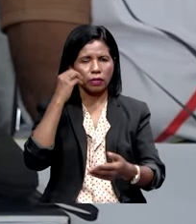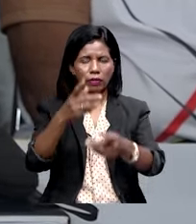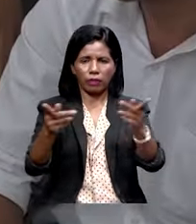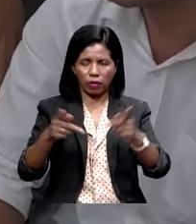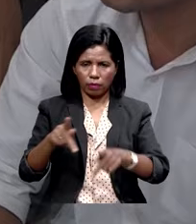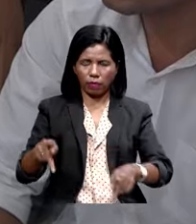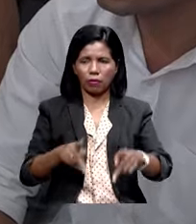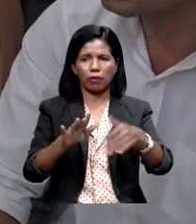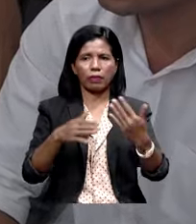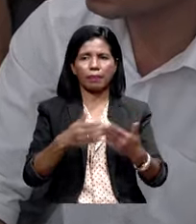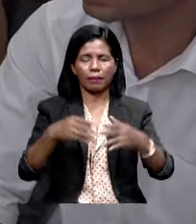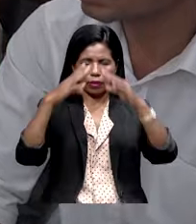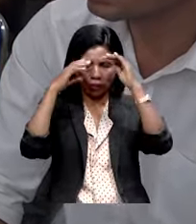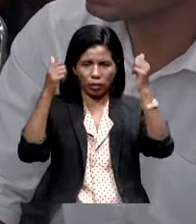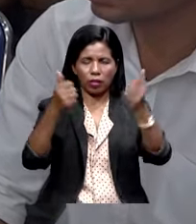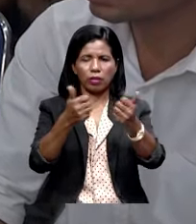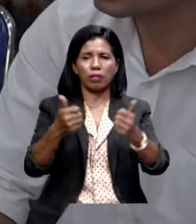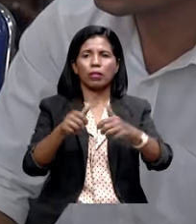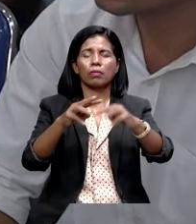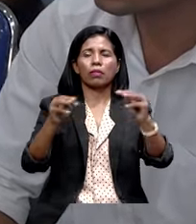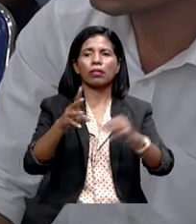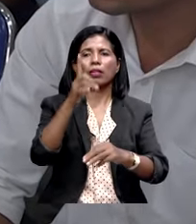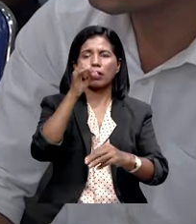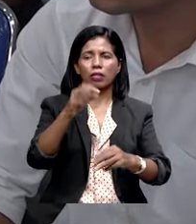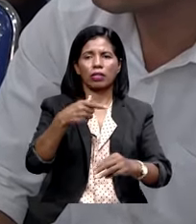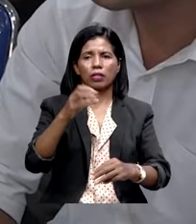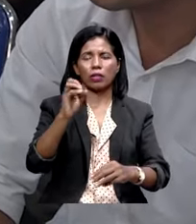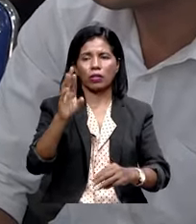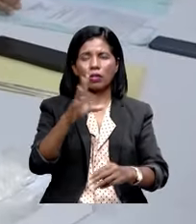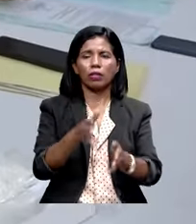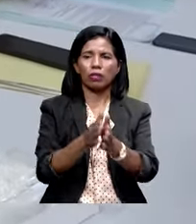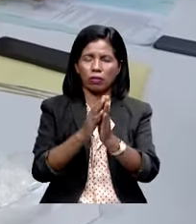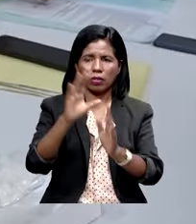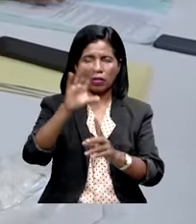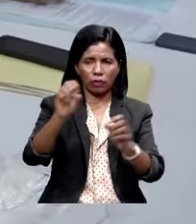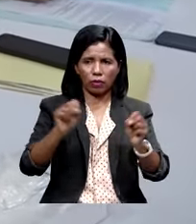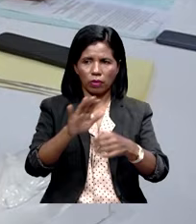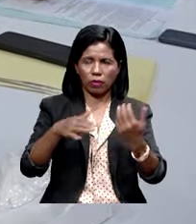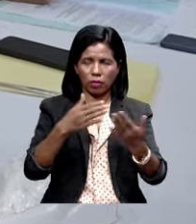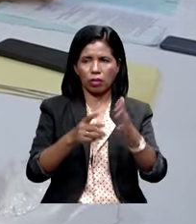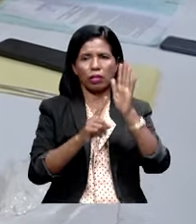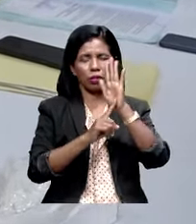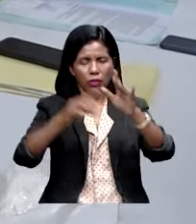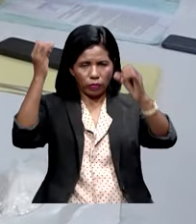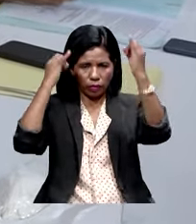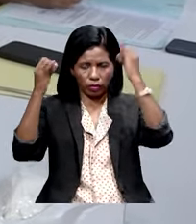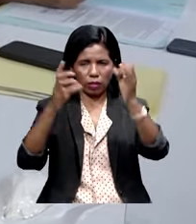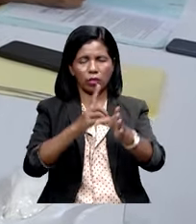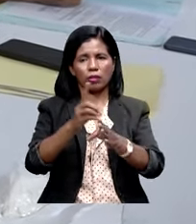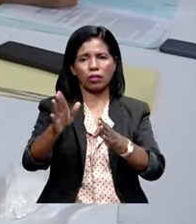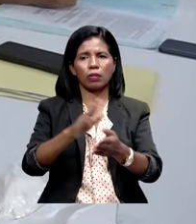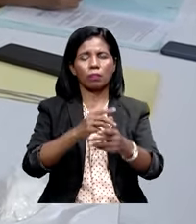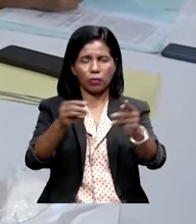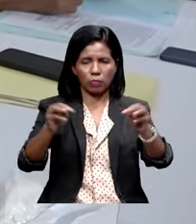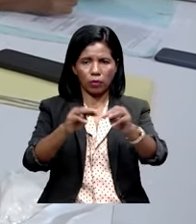Xira. Presidente da Autoridade Munisípiu Díli, Gregório Saldanha Mos, russo autoridade local Xira, atuou informação da direção de saneamento